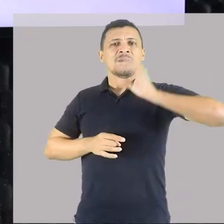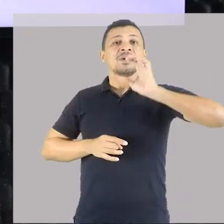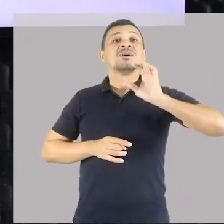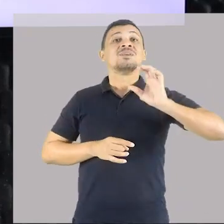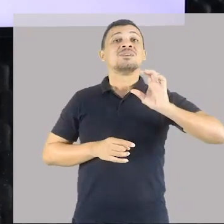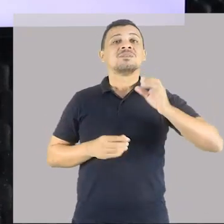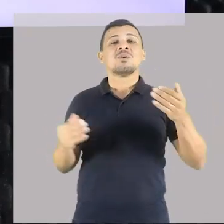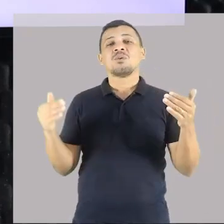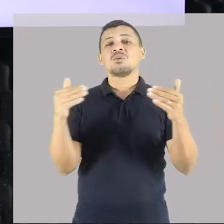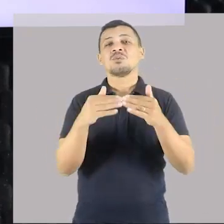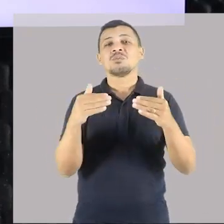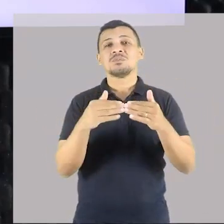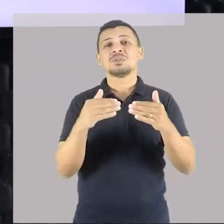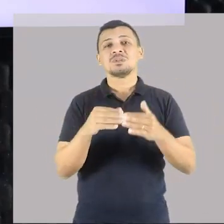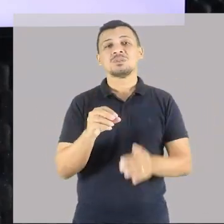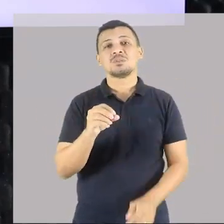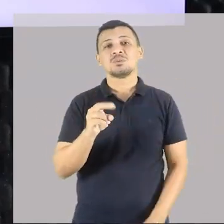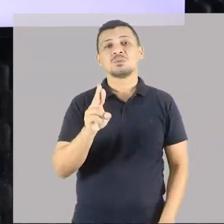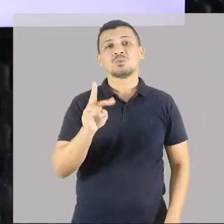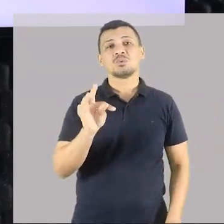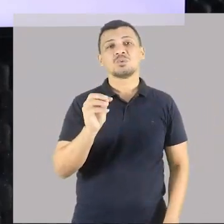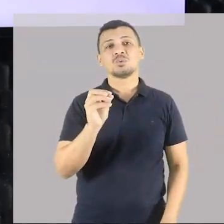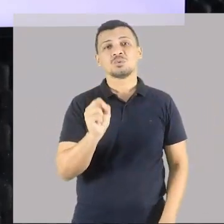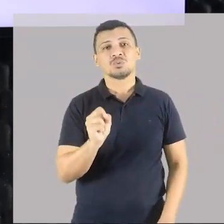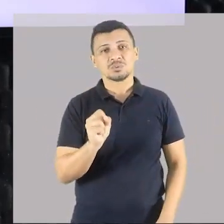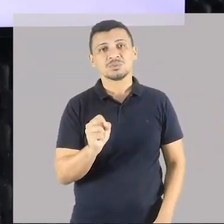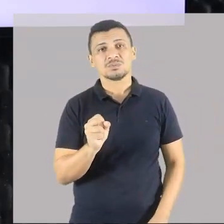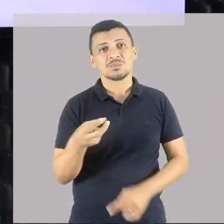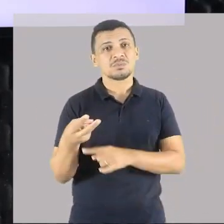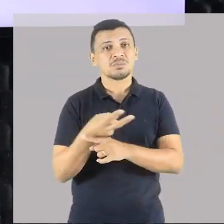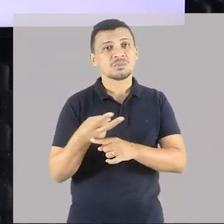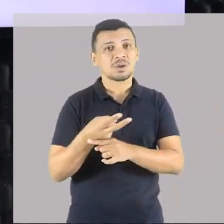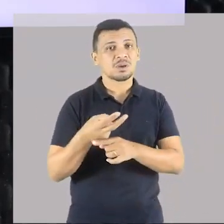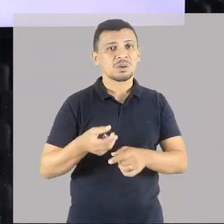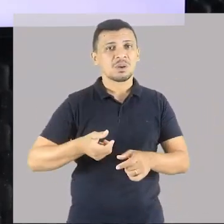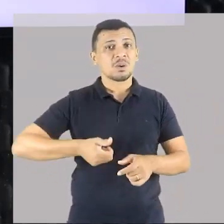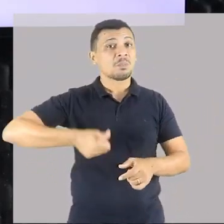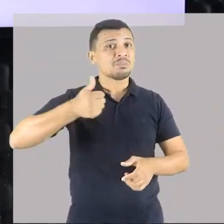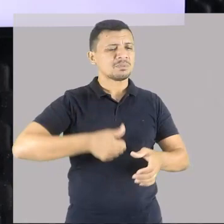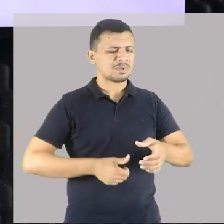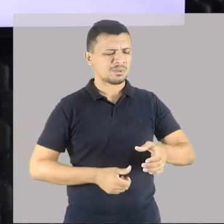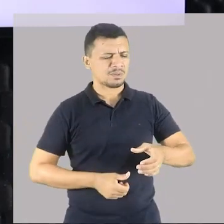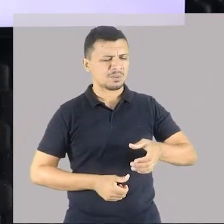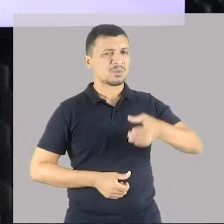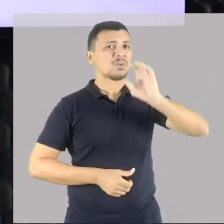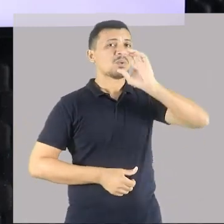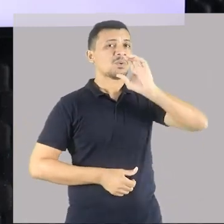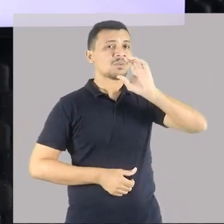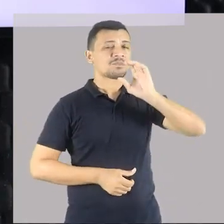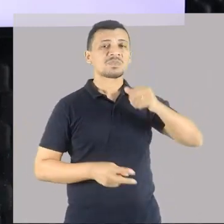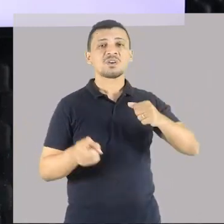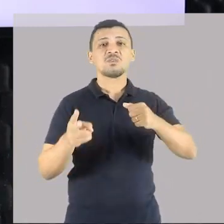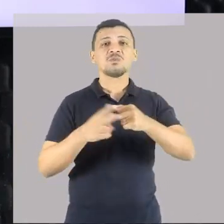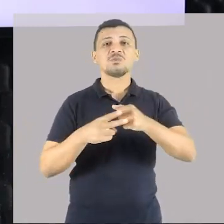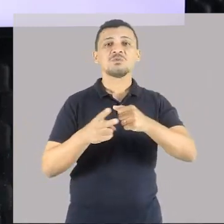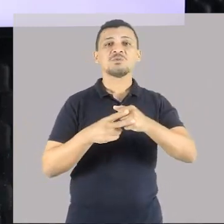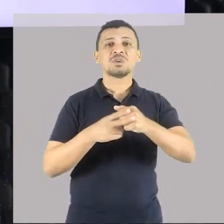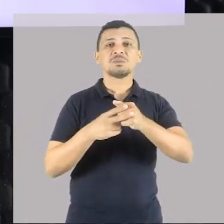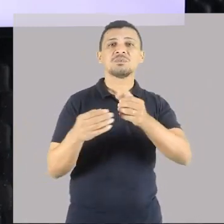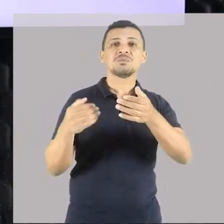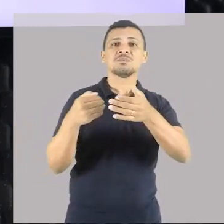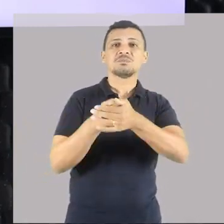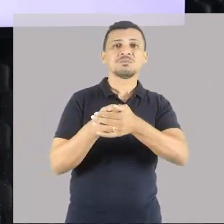aí, outros saíam, tá, em busca do primeiro gole. Olha como fica implícito o verbo sair. Então, quem é que